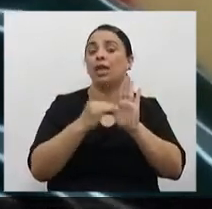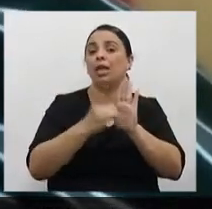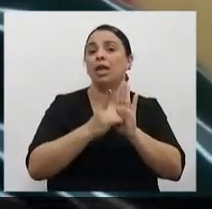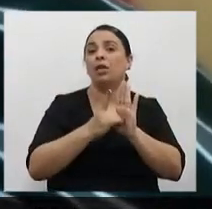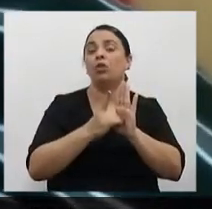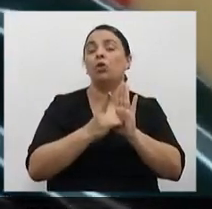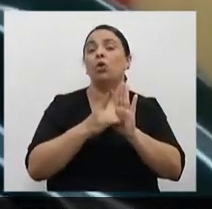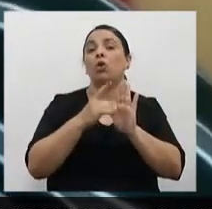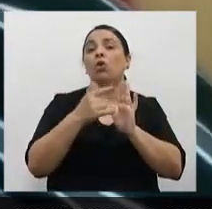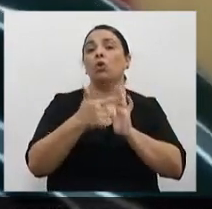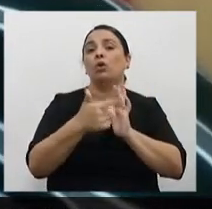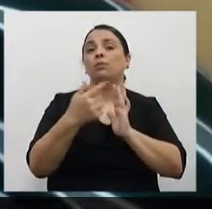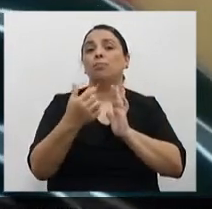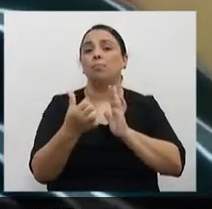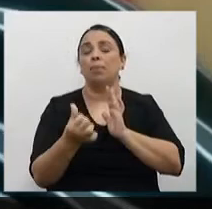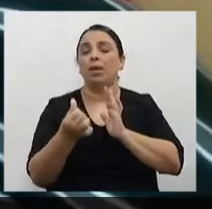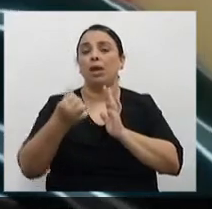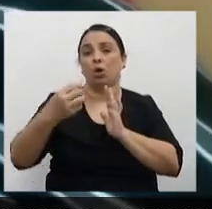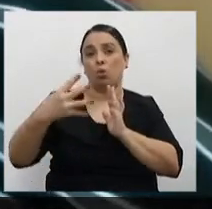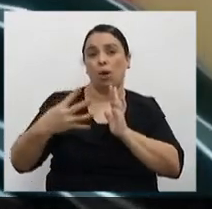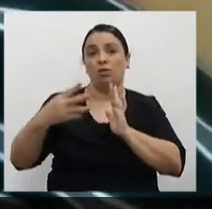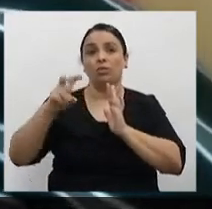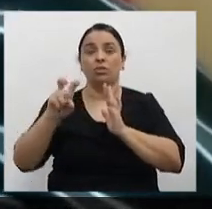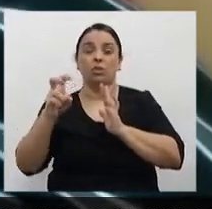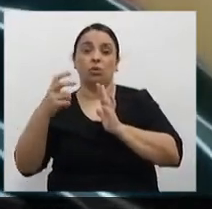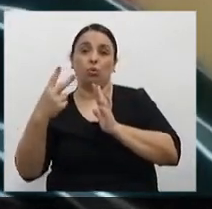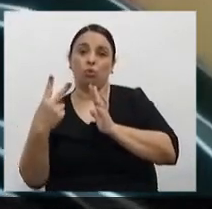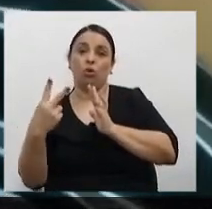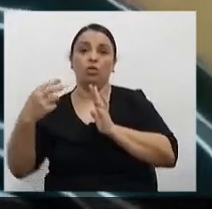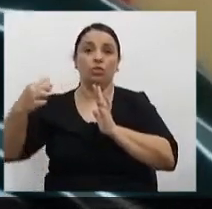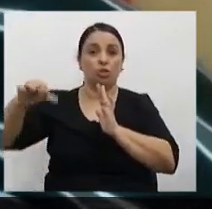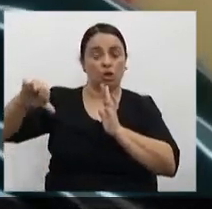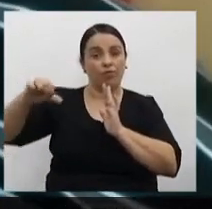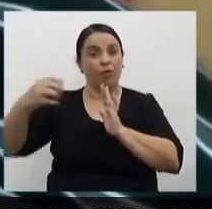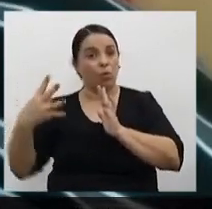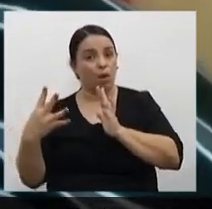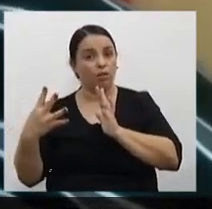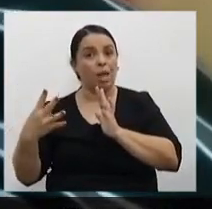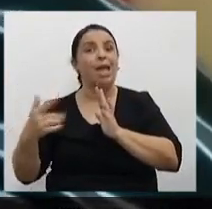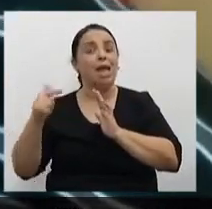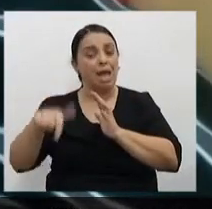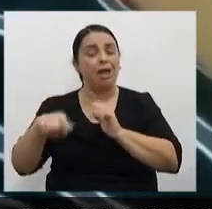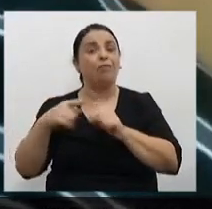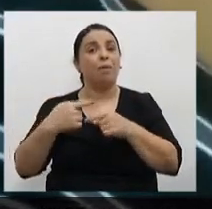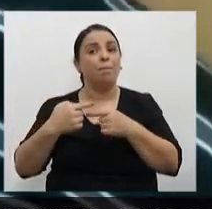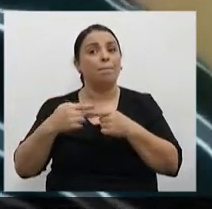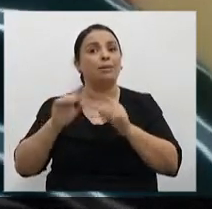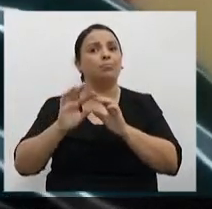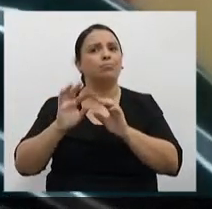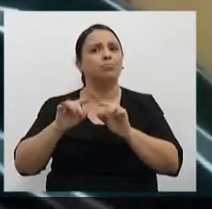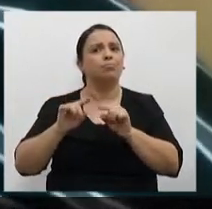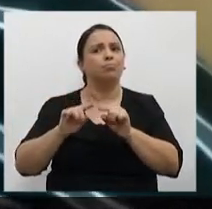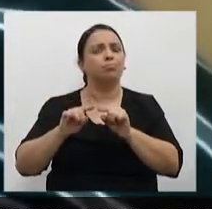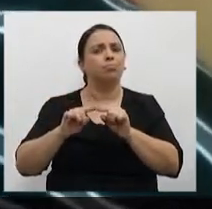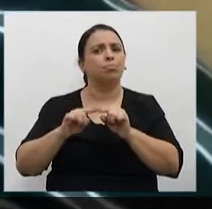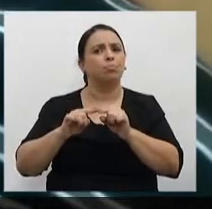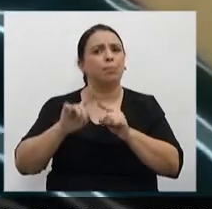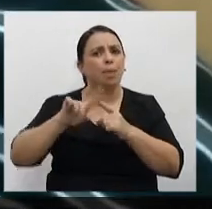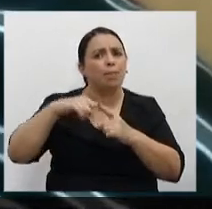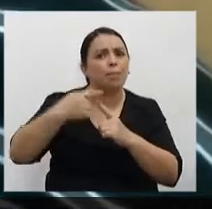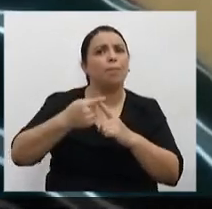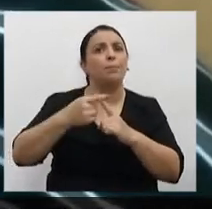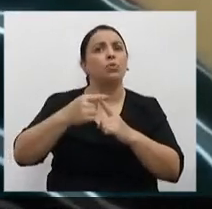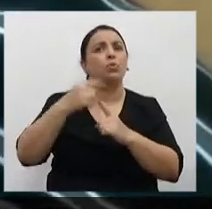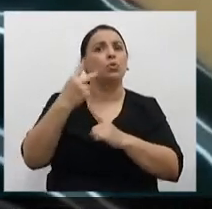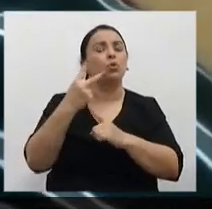5294 e ele foi prorrogado por 2 anos pelo governo federal. Bom, então eu queria